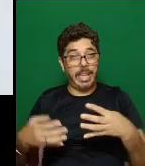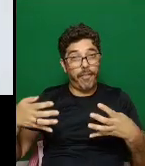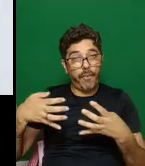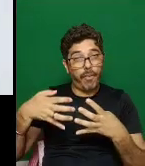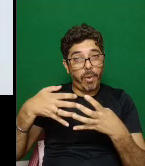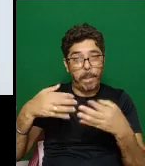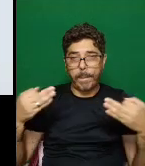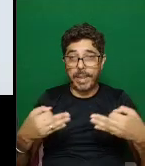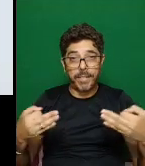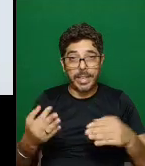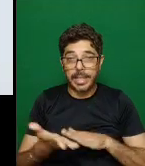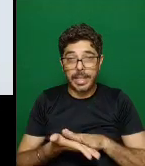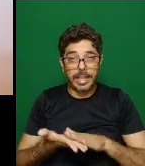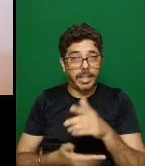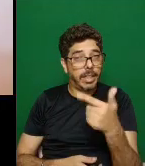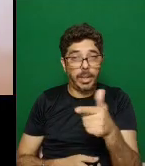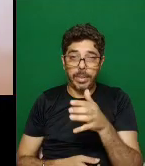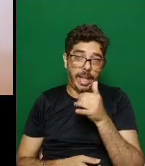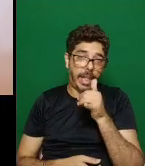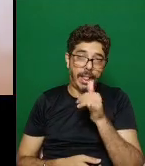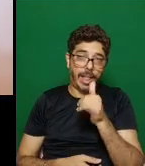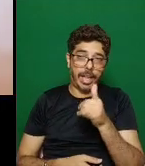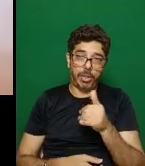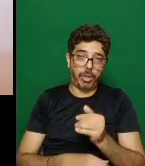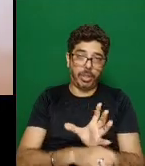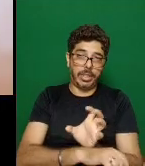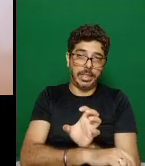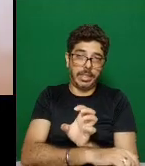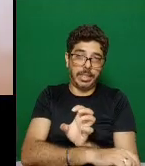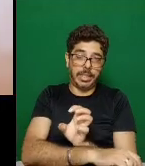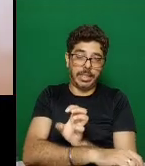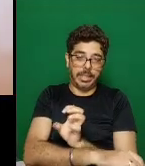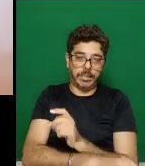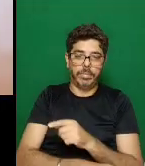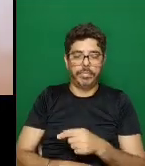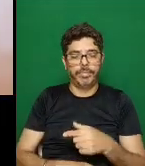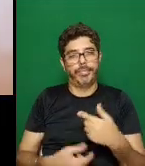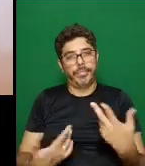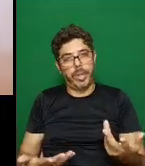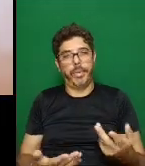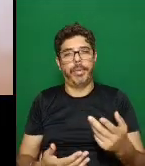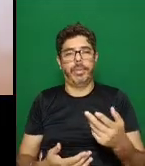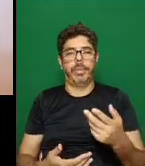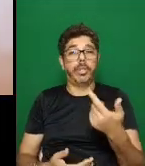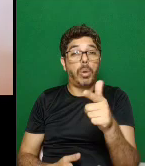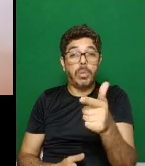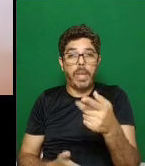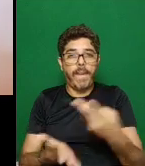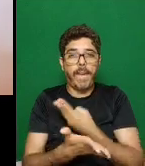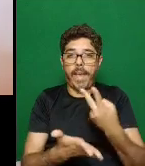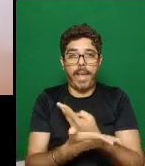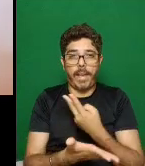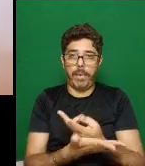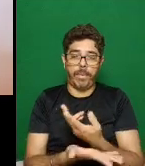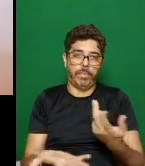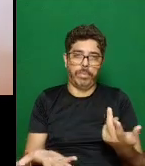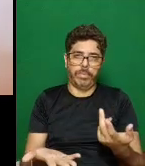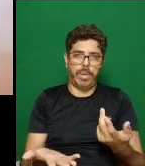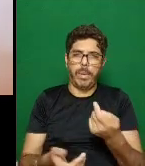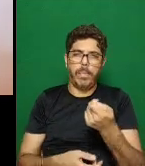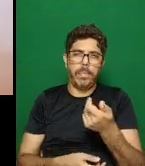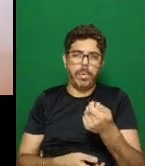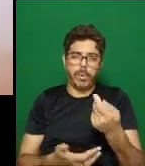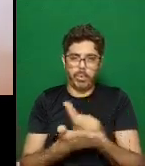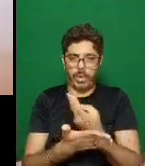não haverá atração eletrostática, razão pela qual existem tão poucos erros no processo de replicação. A importância